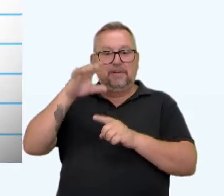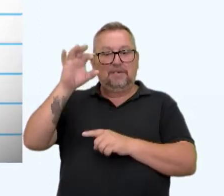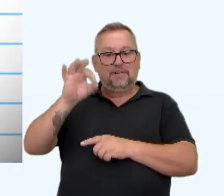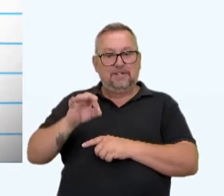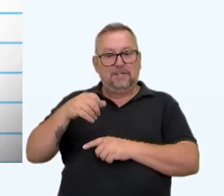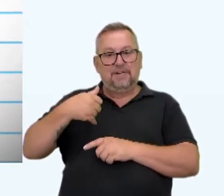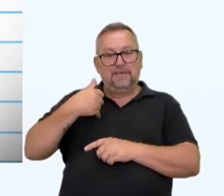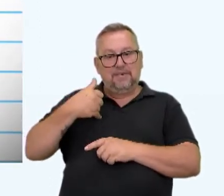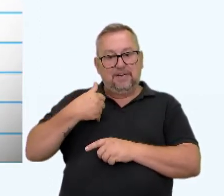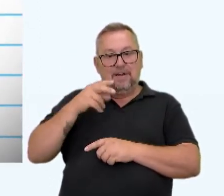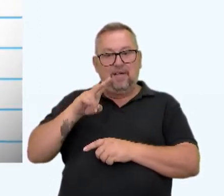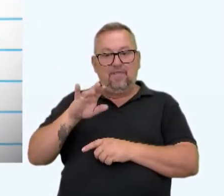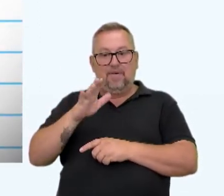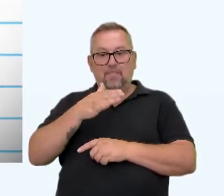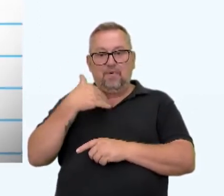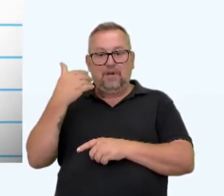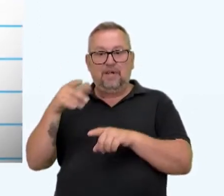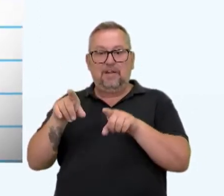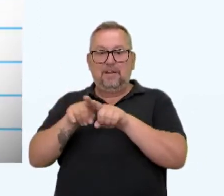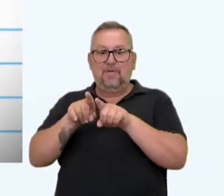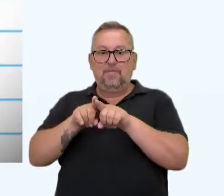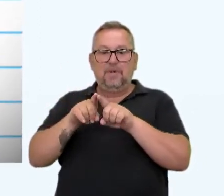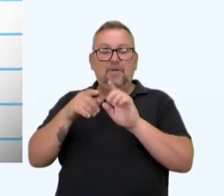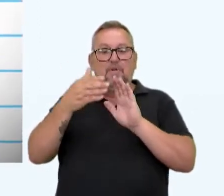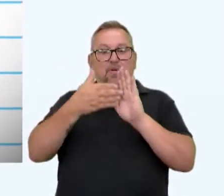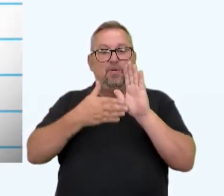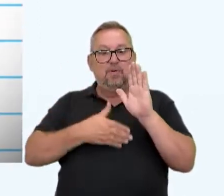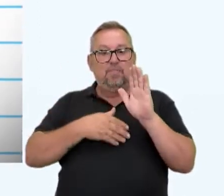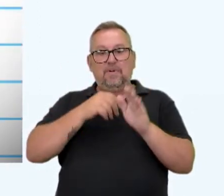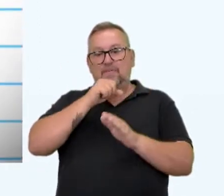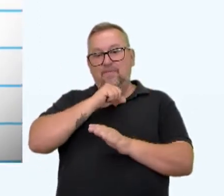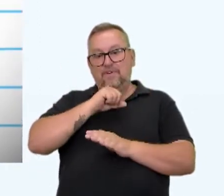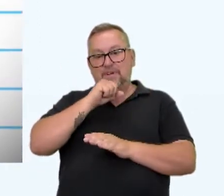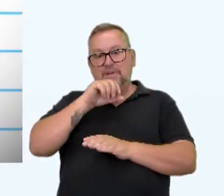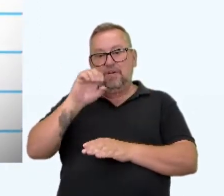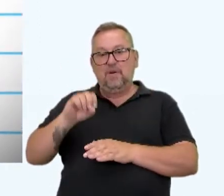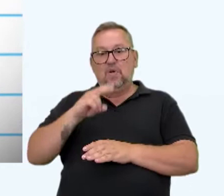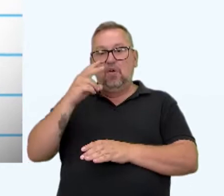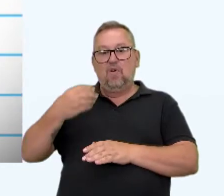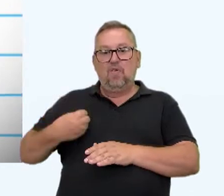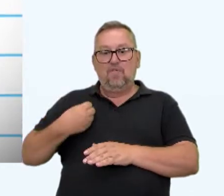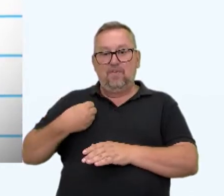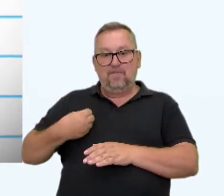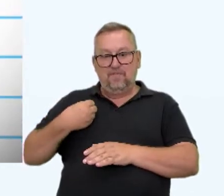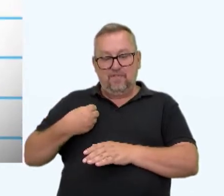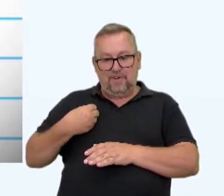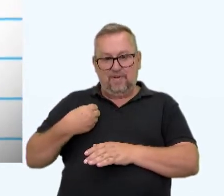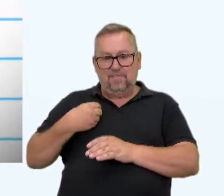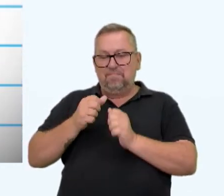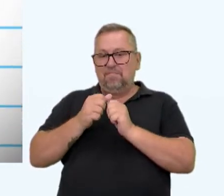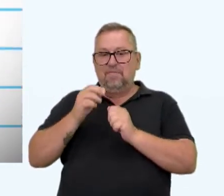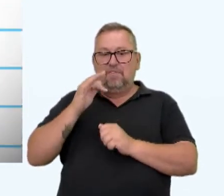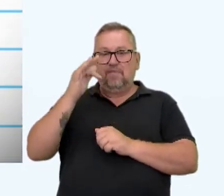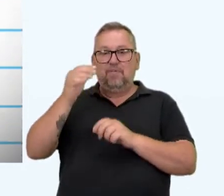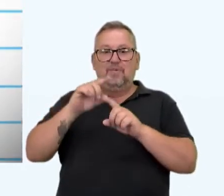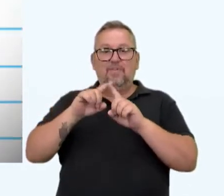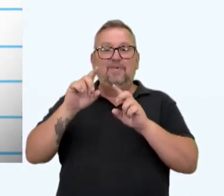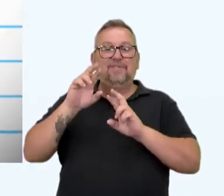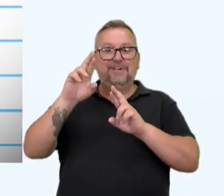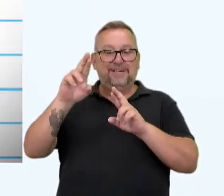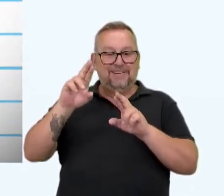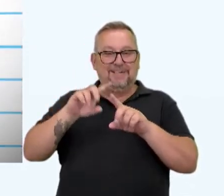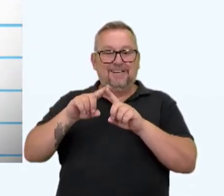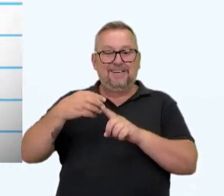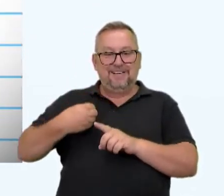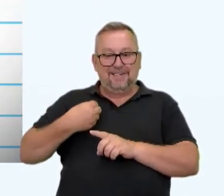da idade em que irá morrer e assim não se programar para a velhice ou viver como se não houvesse amanhã. Mas a expectativa de